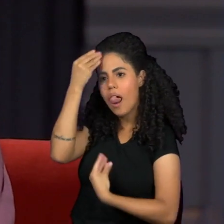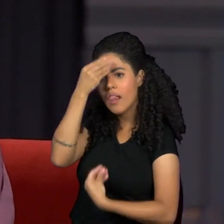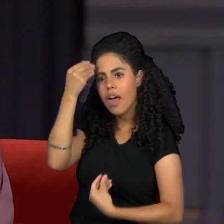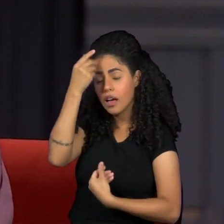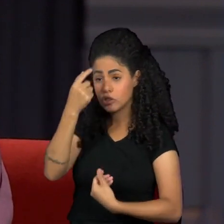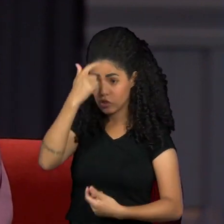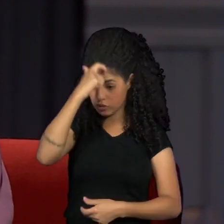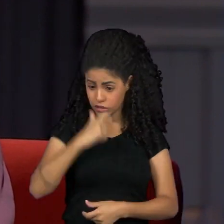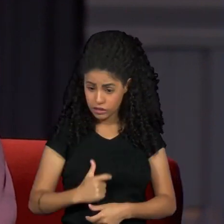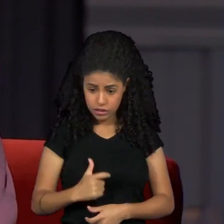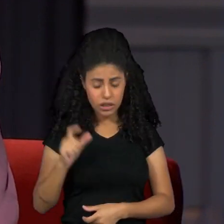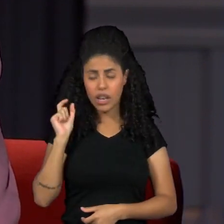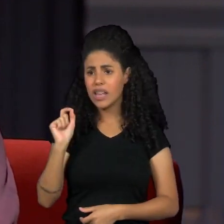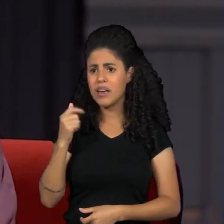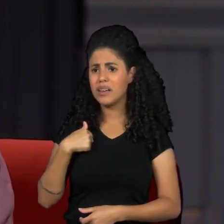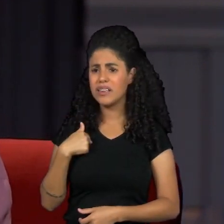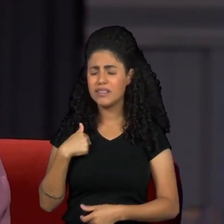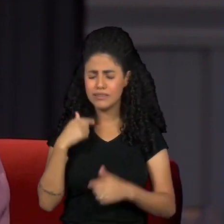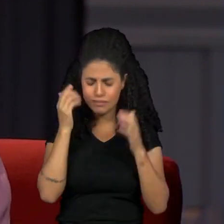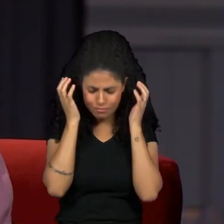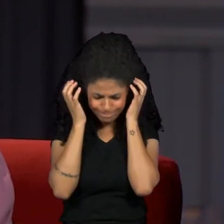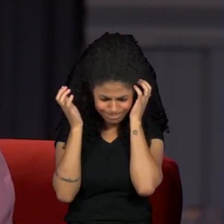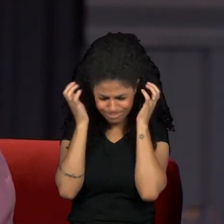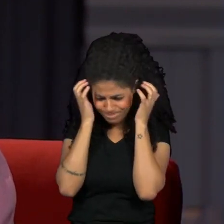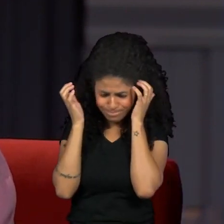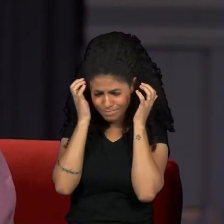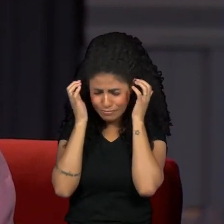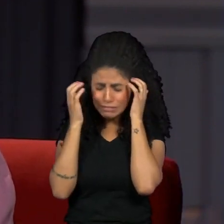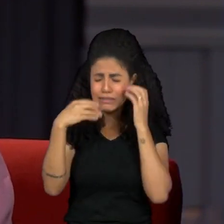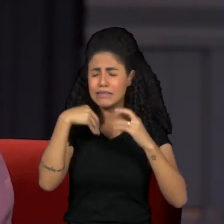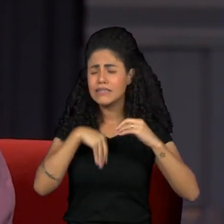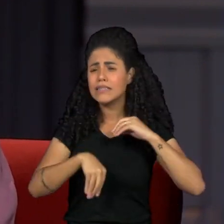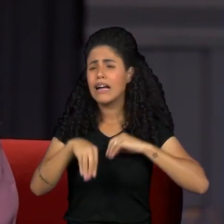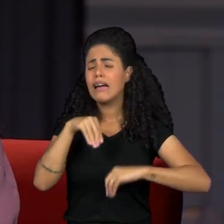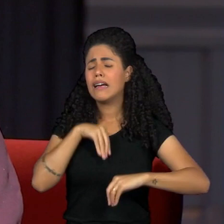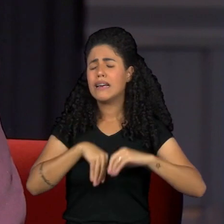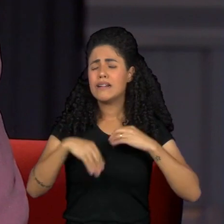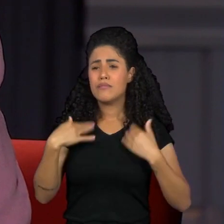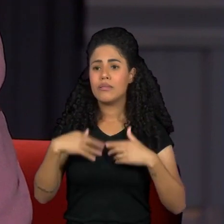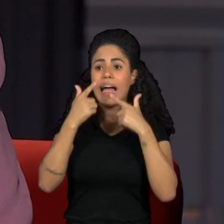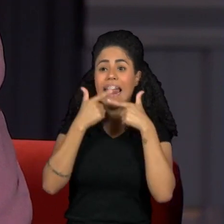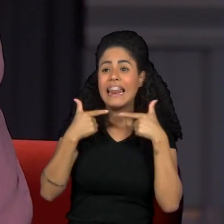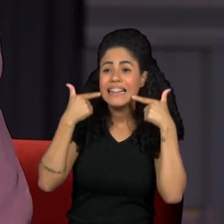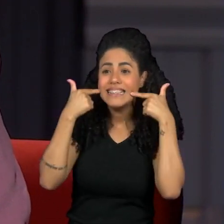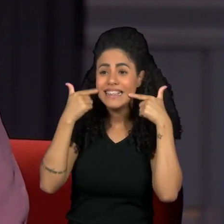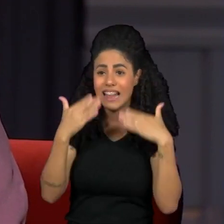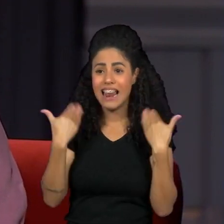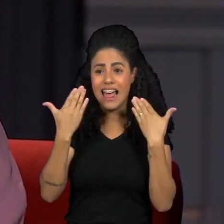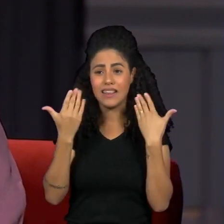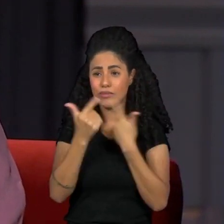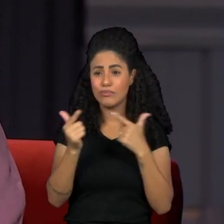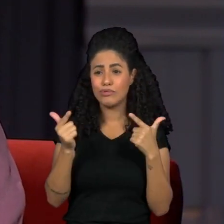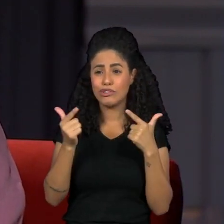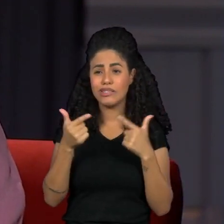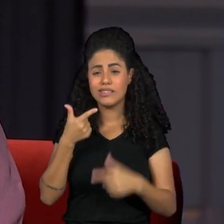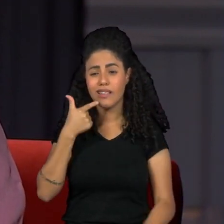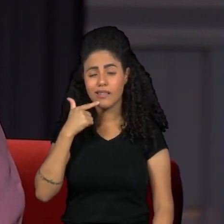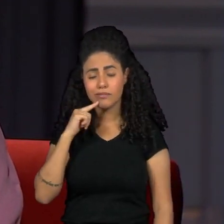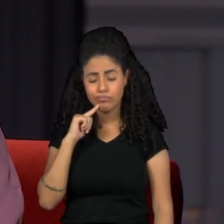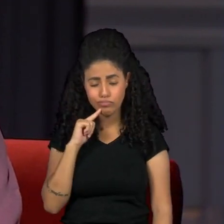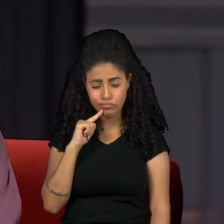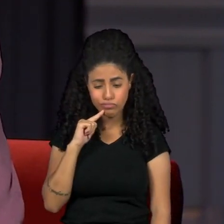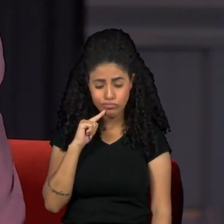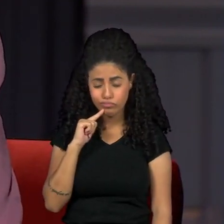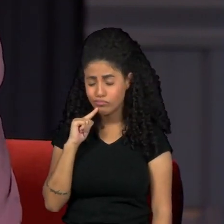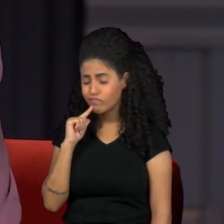sou, que estava me deixando numa depressão absurda. Eu não tinha alegria de viver. Quando eu falei,